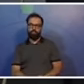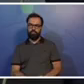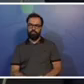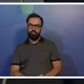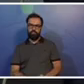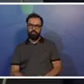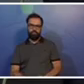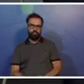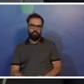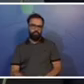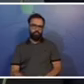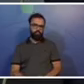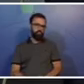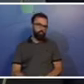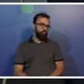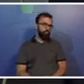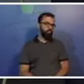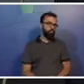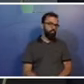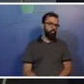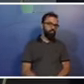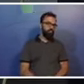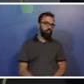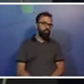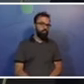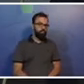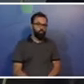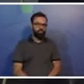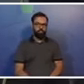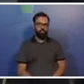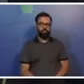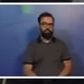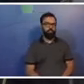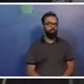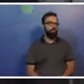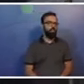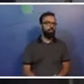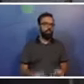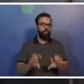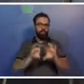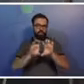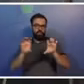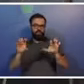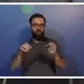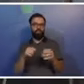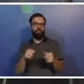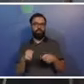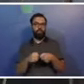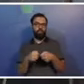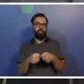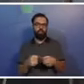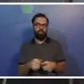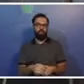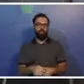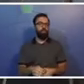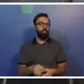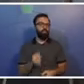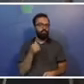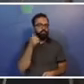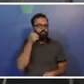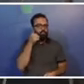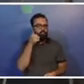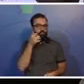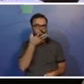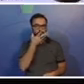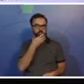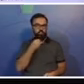Seguindo os procedimentos do item anterior, equacione os problemas a seguir. Frederico